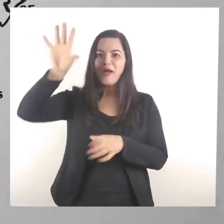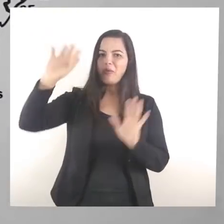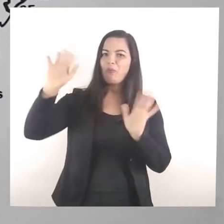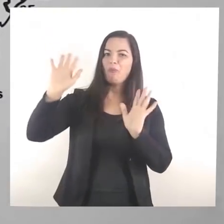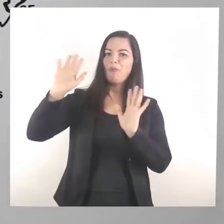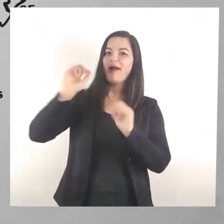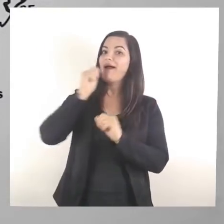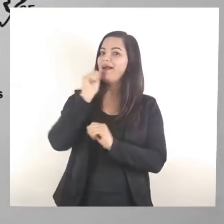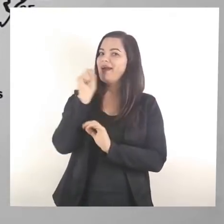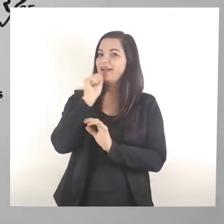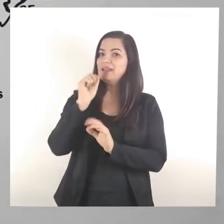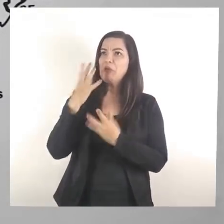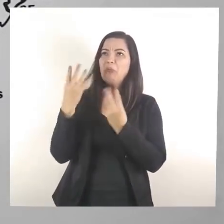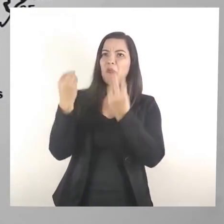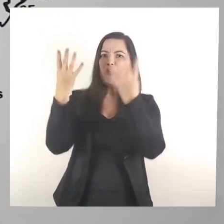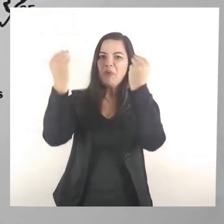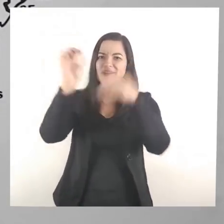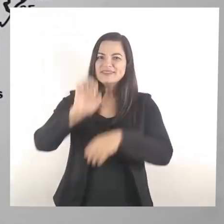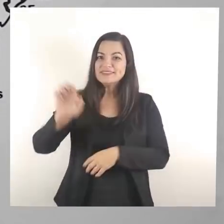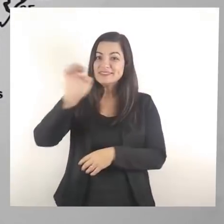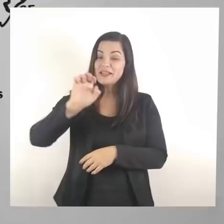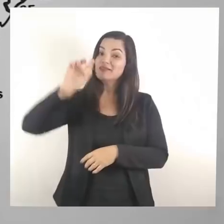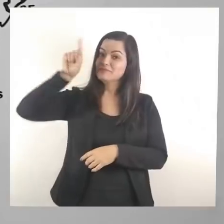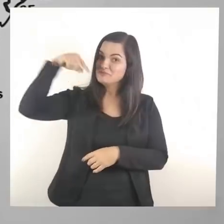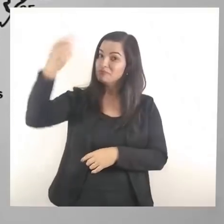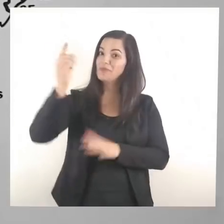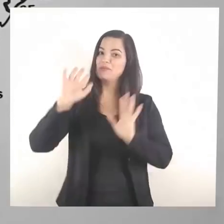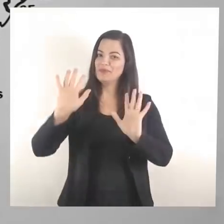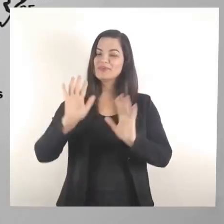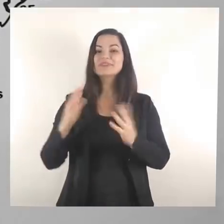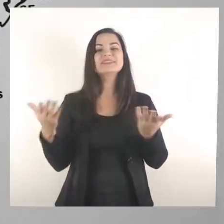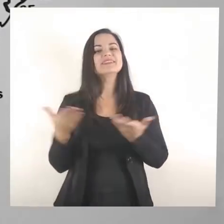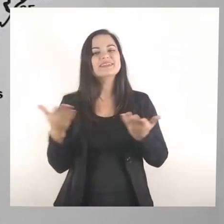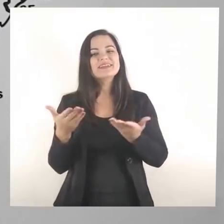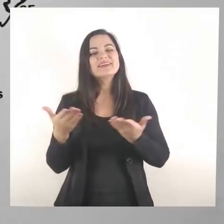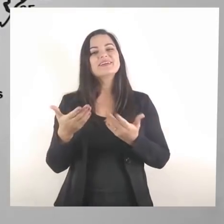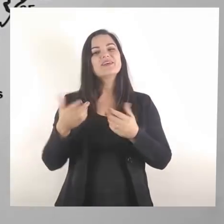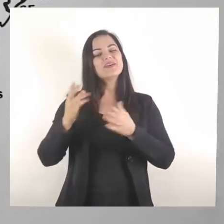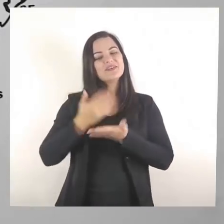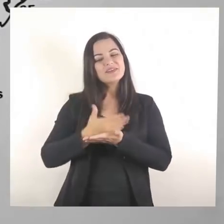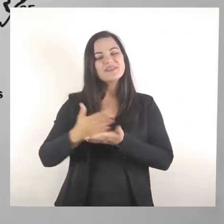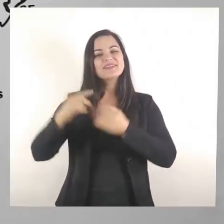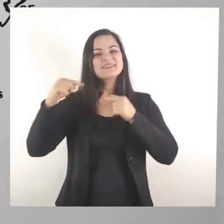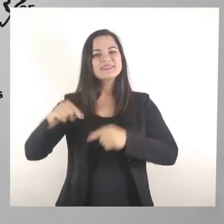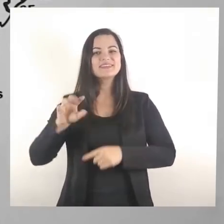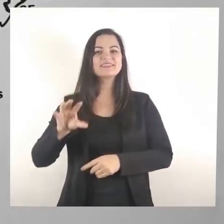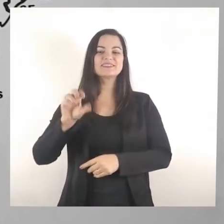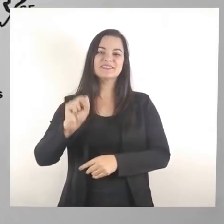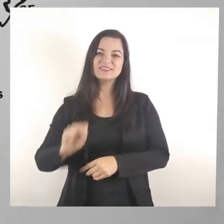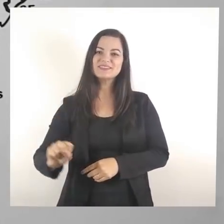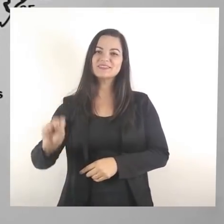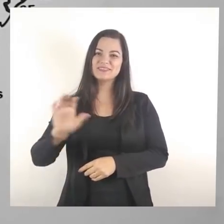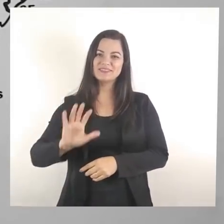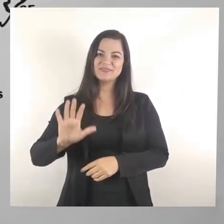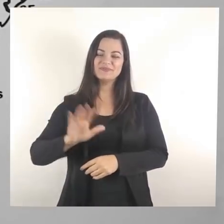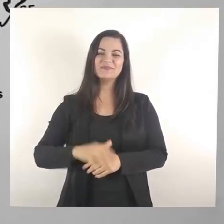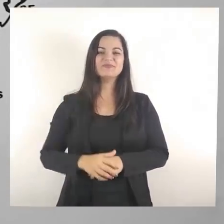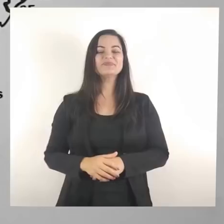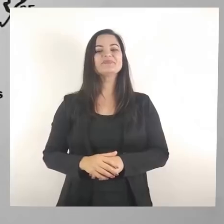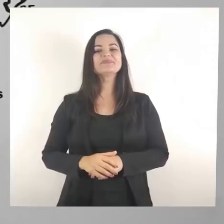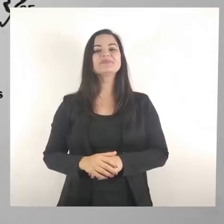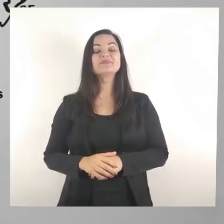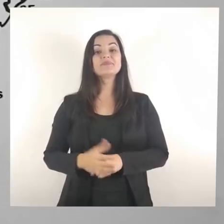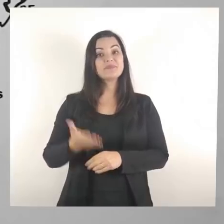aquele monte de estados que temos por lá. Vamos chegar lá também, mas por enquanto começamos aí com a região